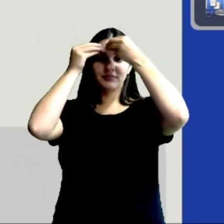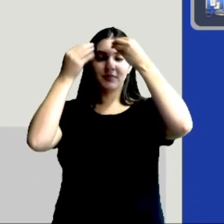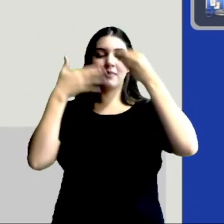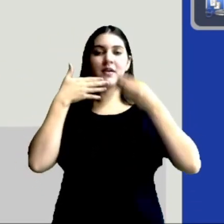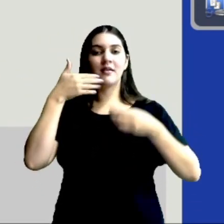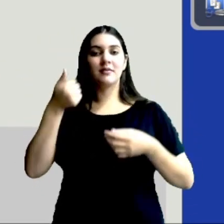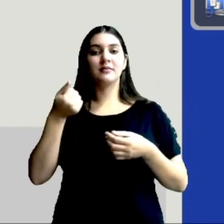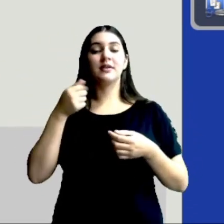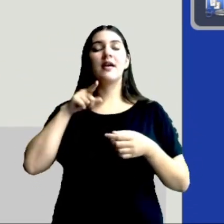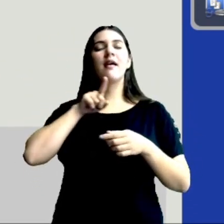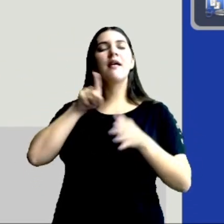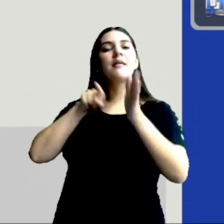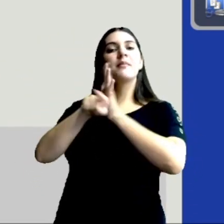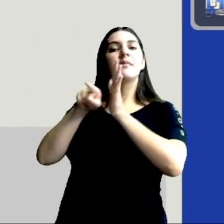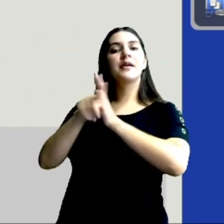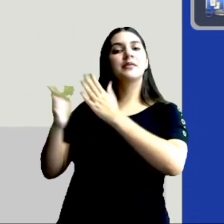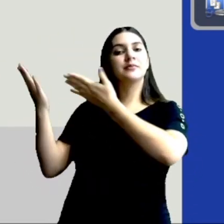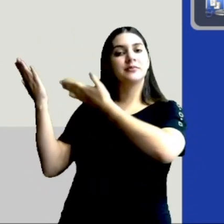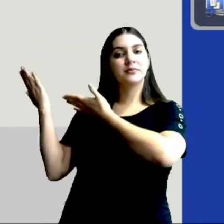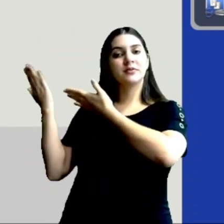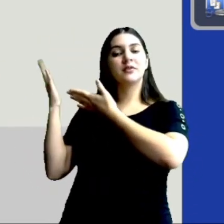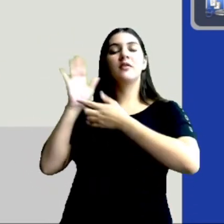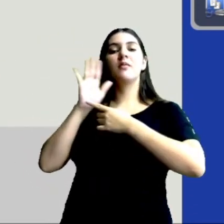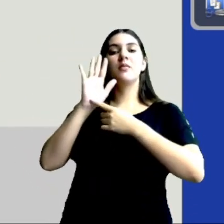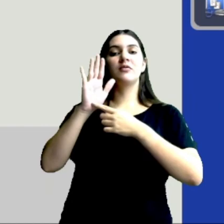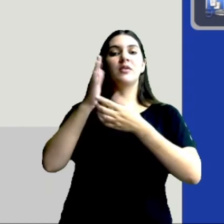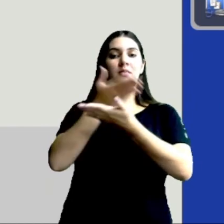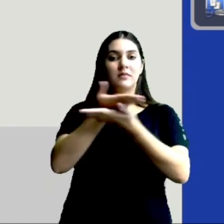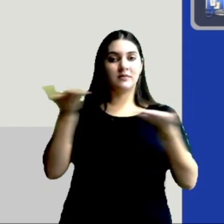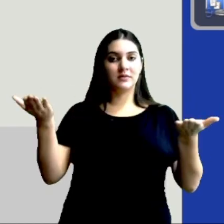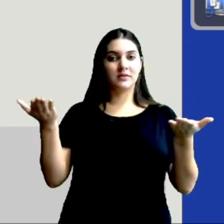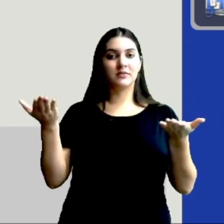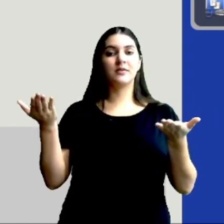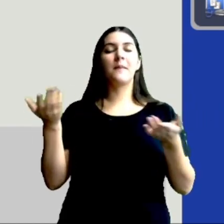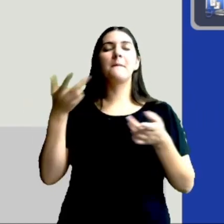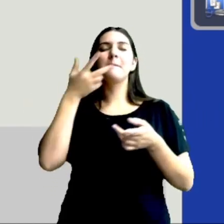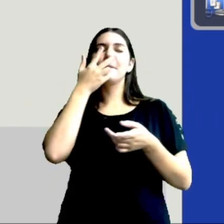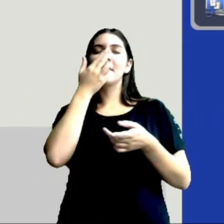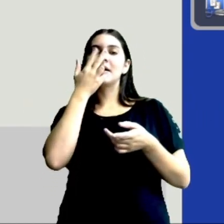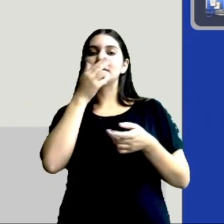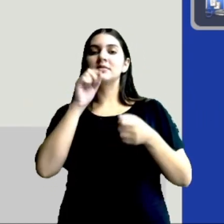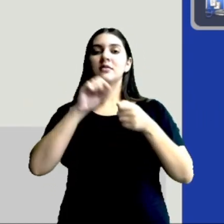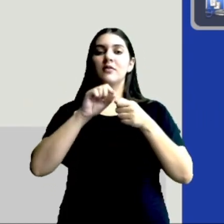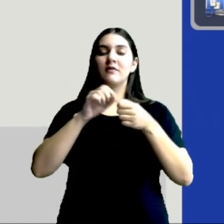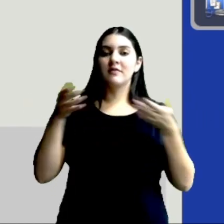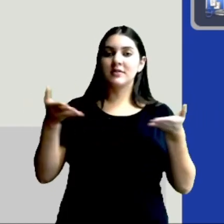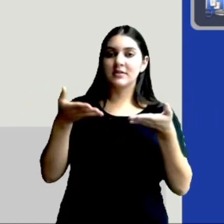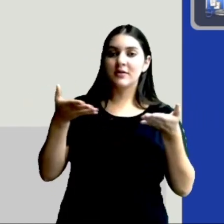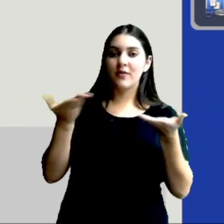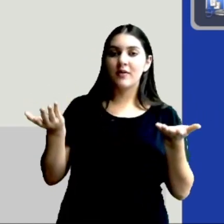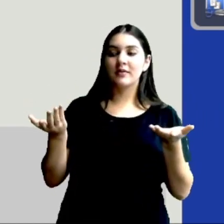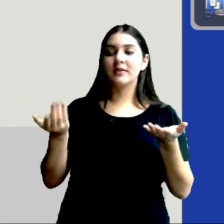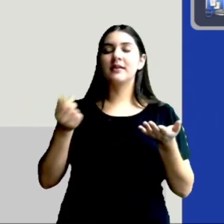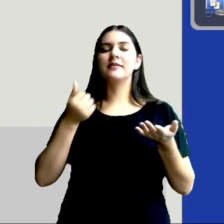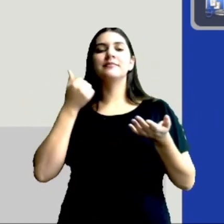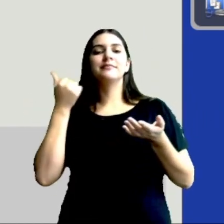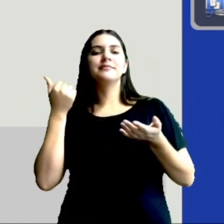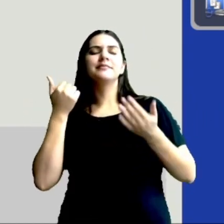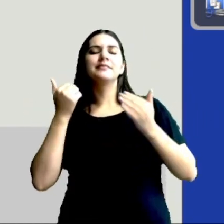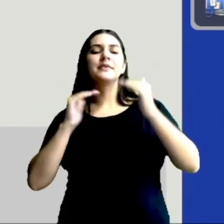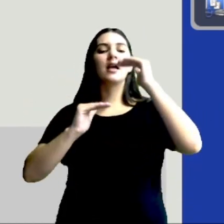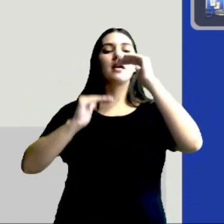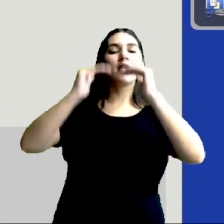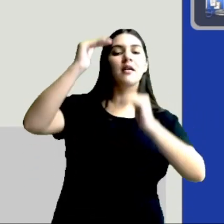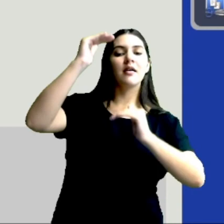questão aí eu deixo para vocês, tá? Porque ela é similar à que a gente fez. E aí, está em equilíbrio ou desequilíbrio? A gente vê aqui